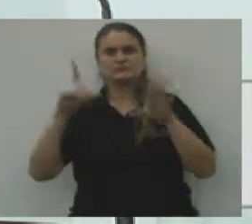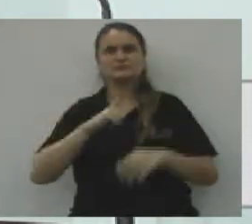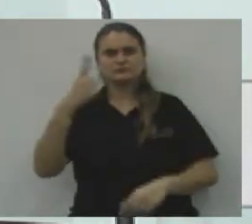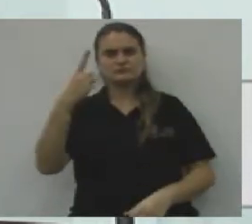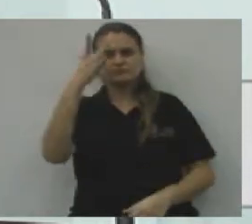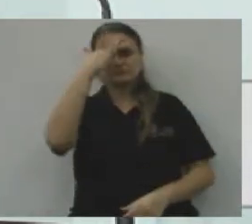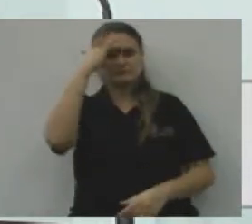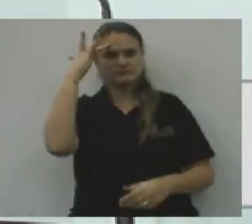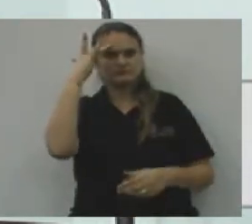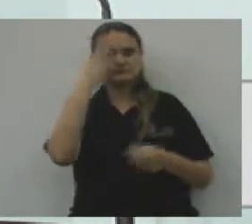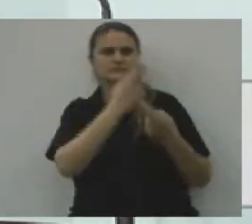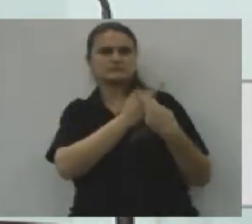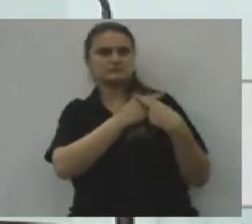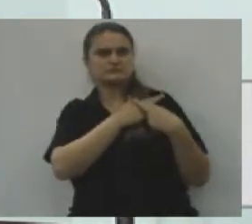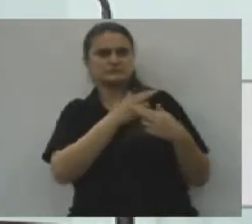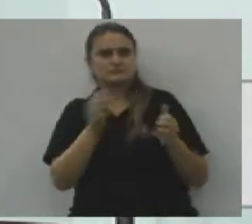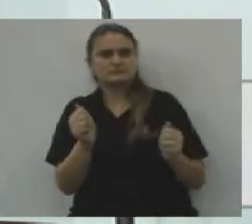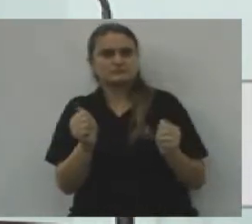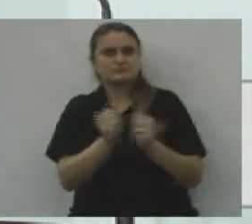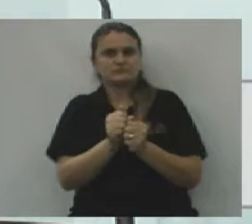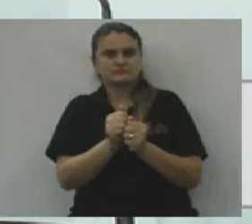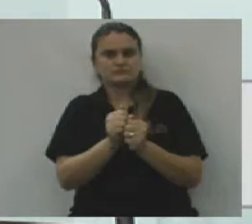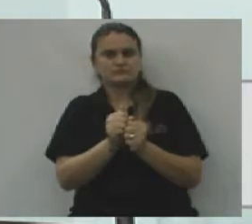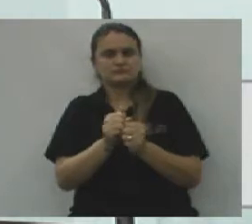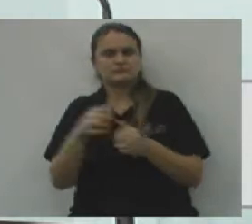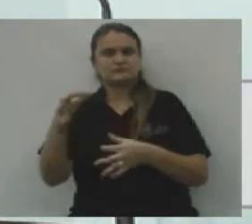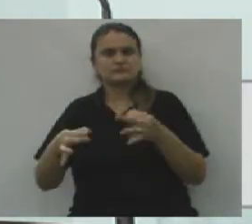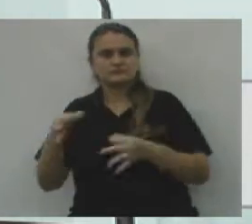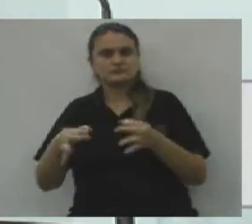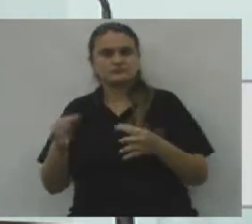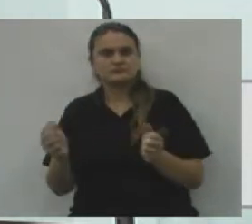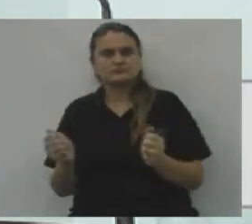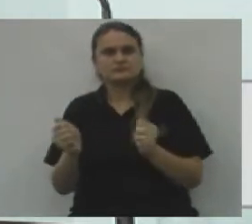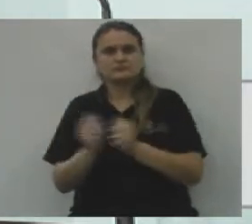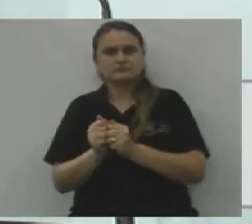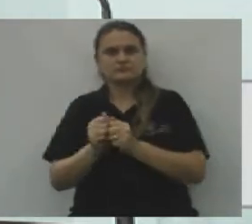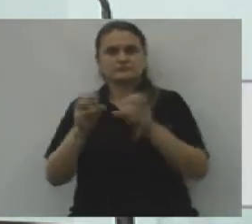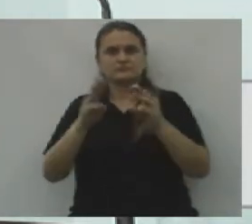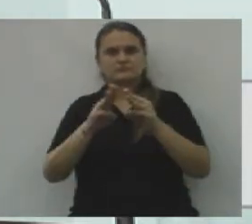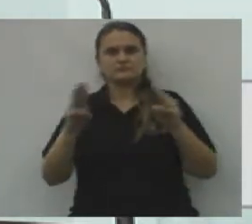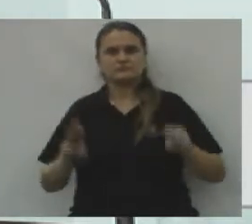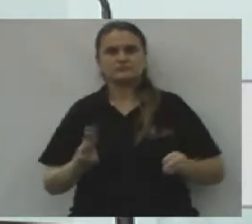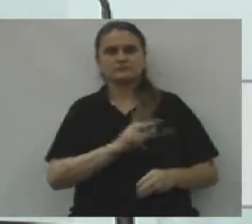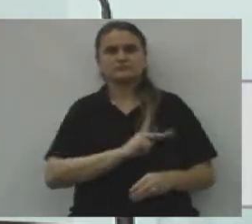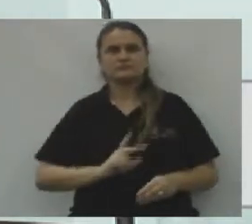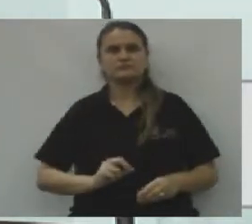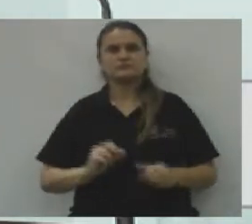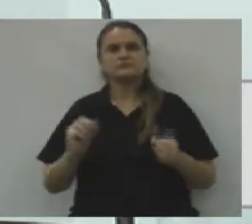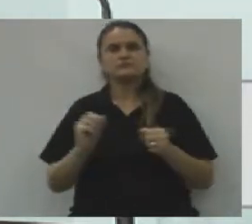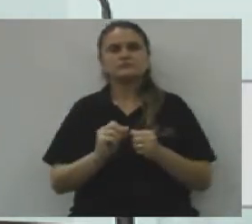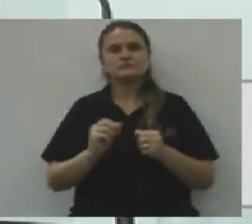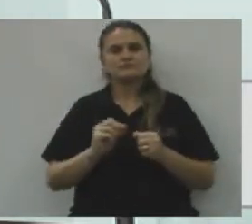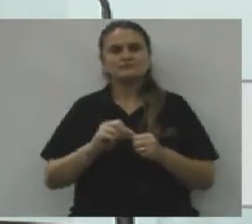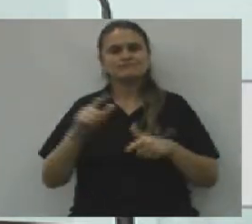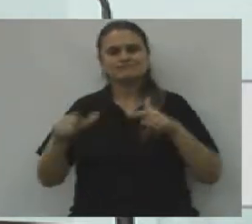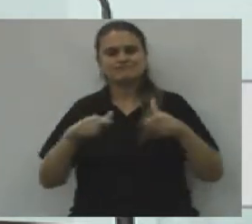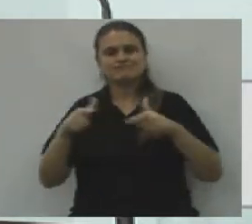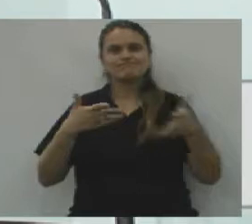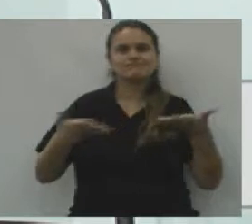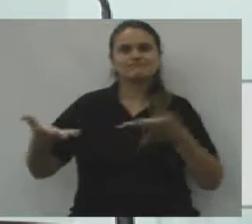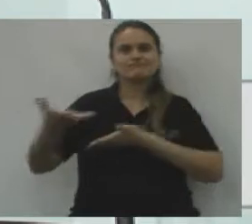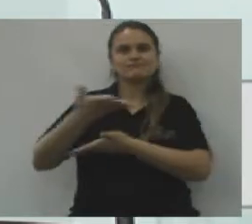agente, junto com o Poder Judiciário, junto com o Ministério Público, fazendo esse